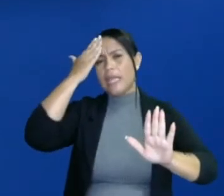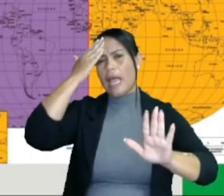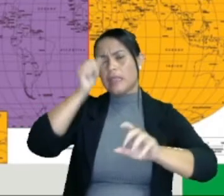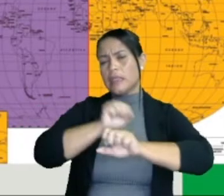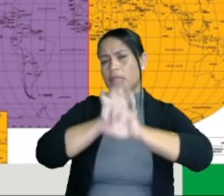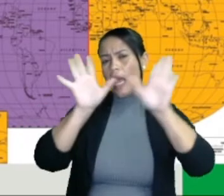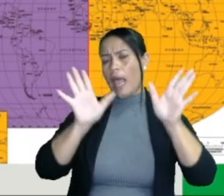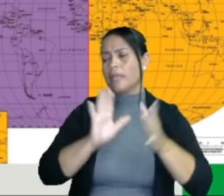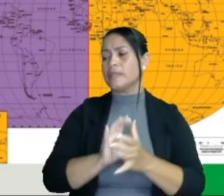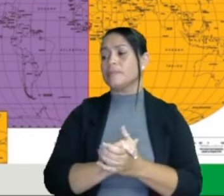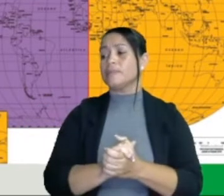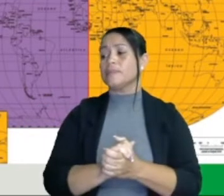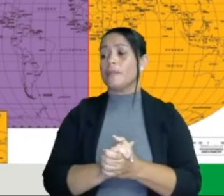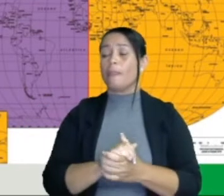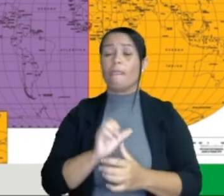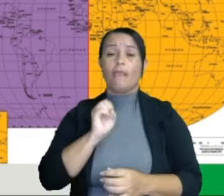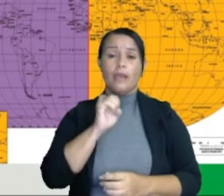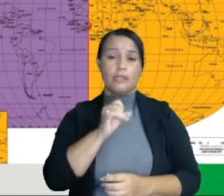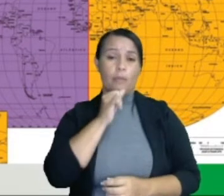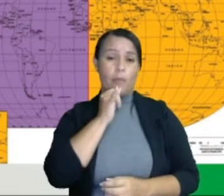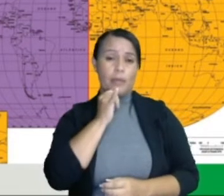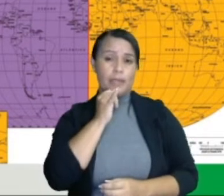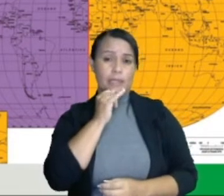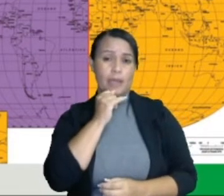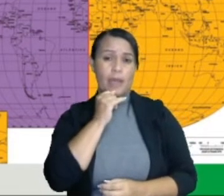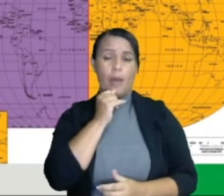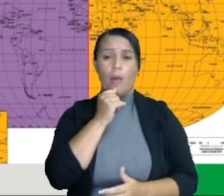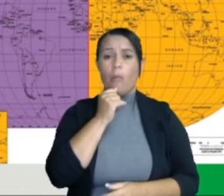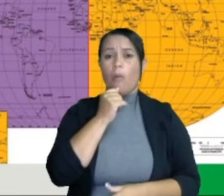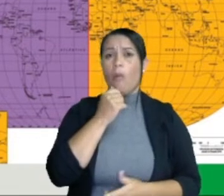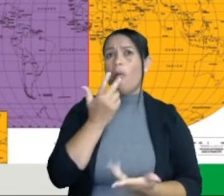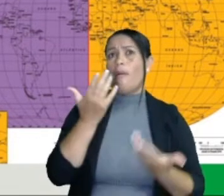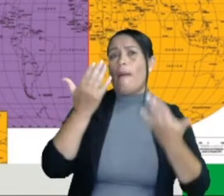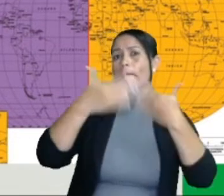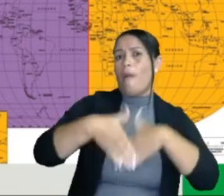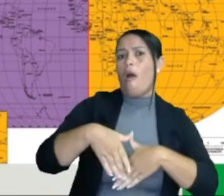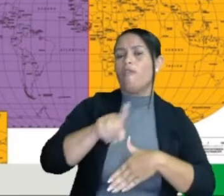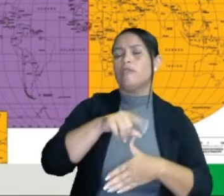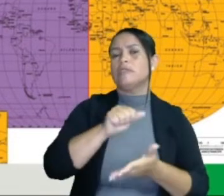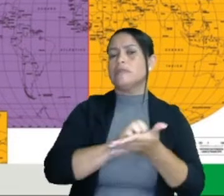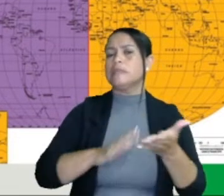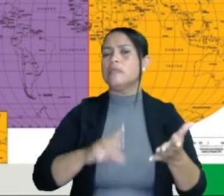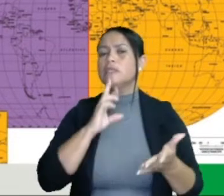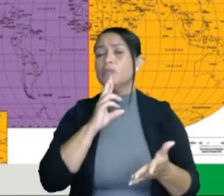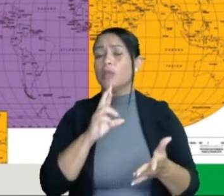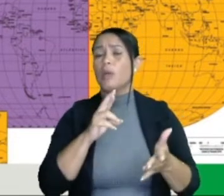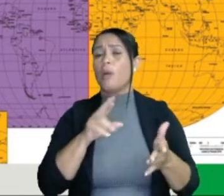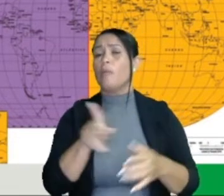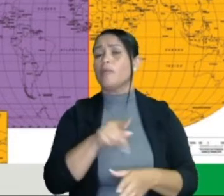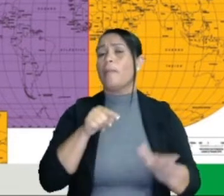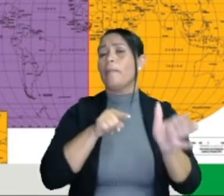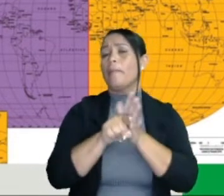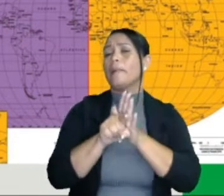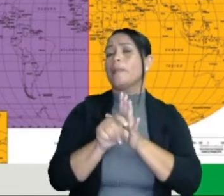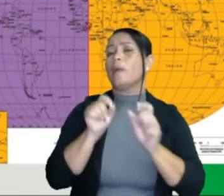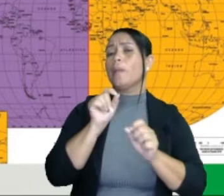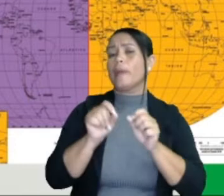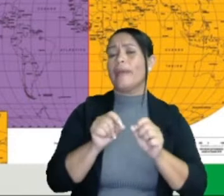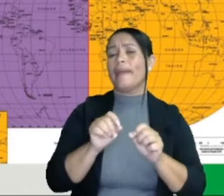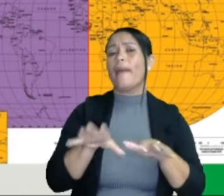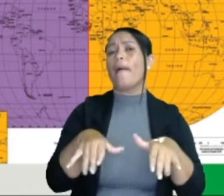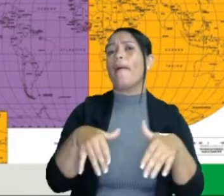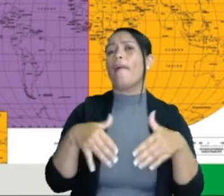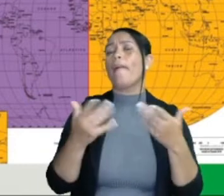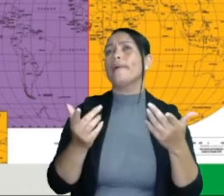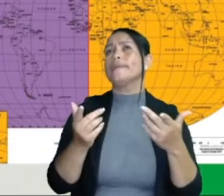isso? Então veja, se porventura numa situação de prova ou atividade que vocês vierem a fazer, o professor perguntar qual